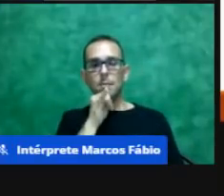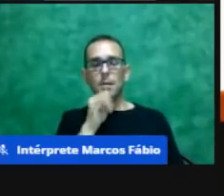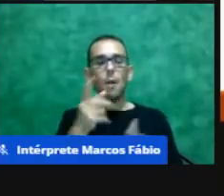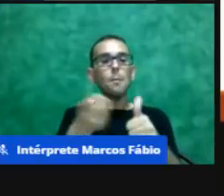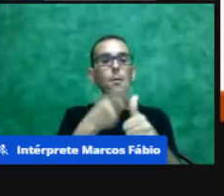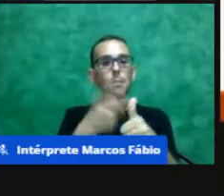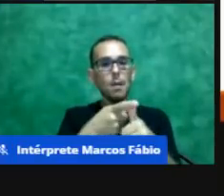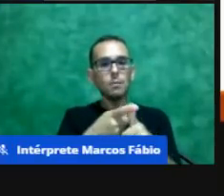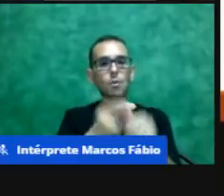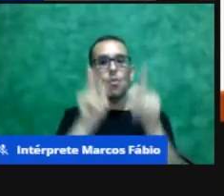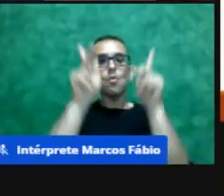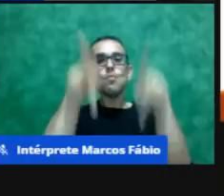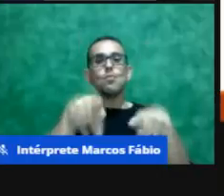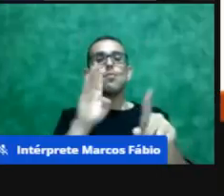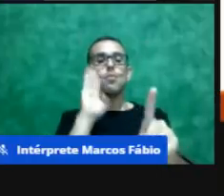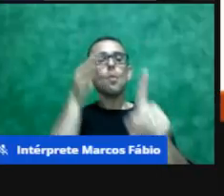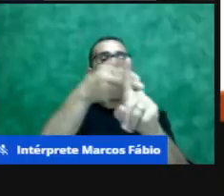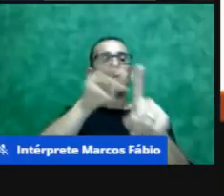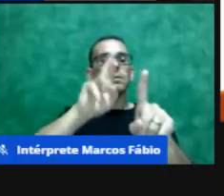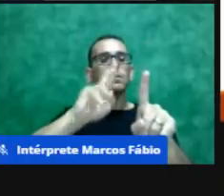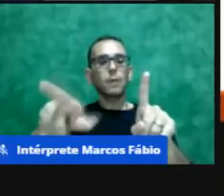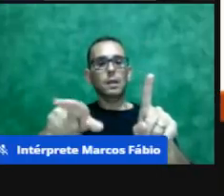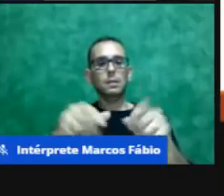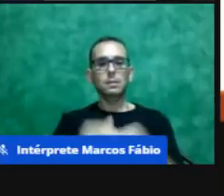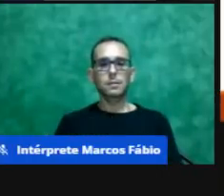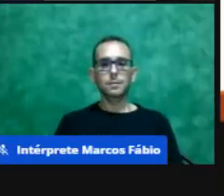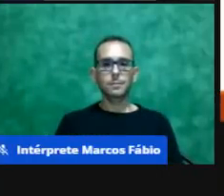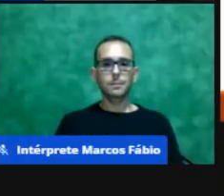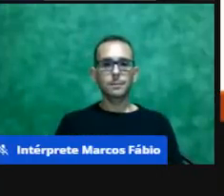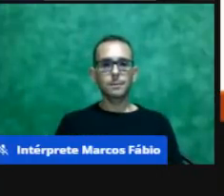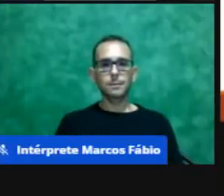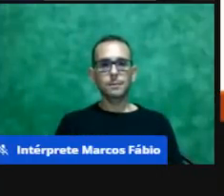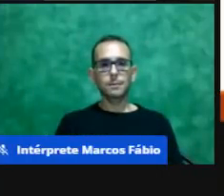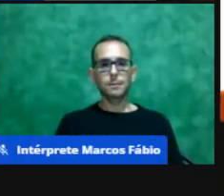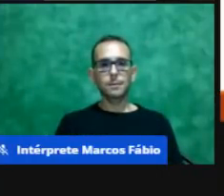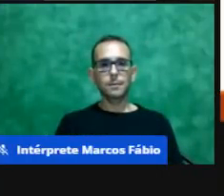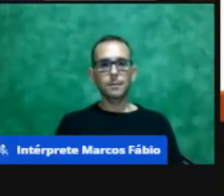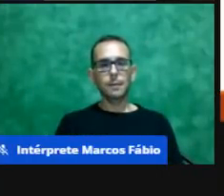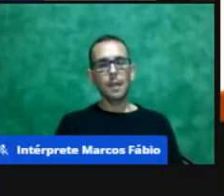primeiramente, público-alvo diferenciado, né? Então, no caso,